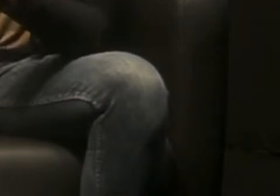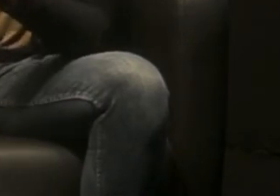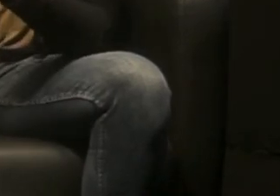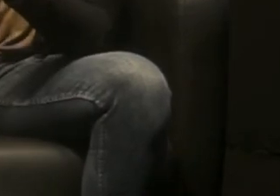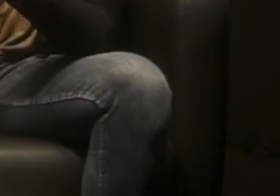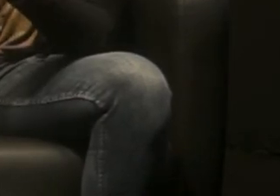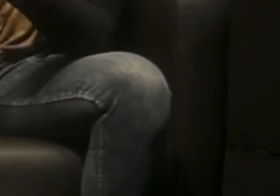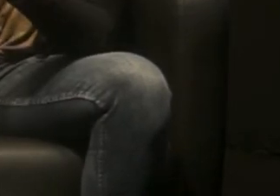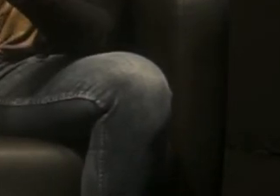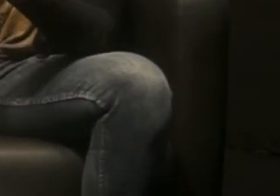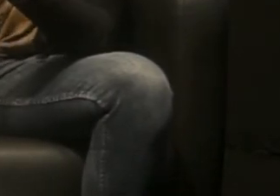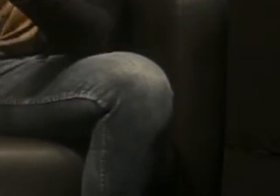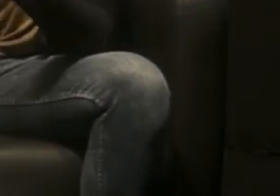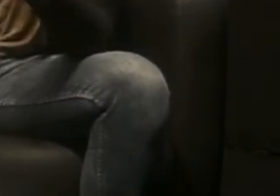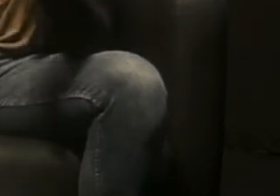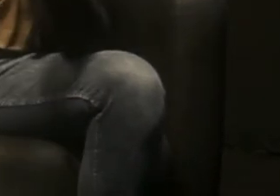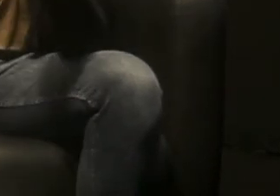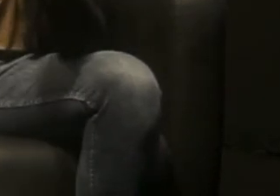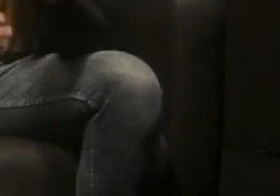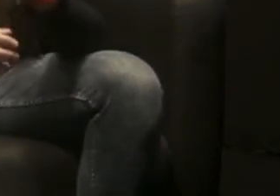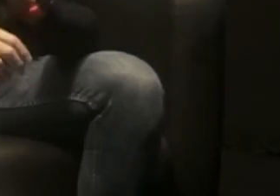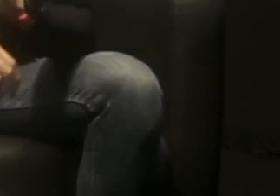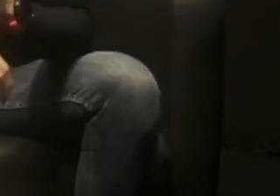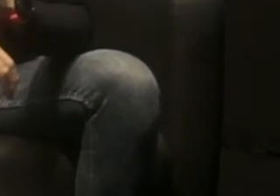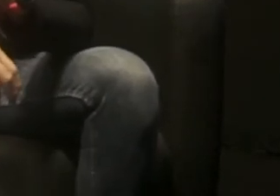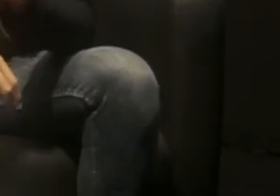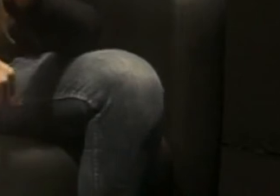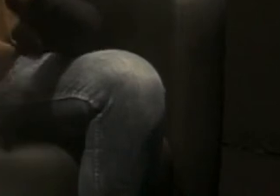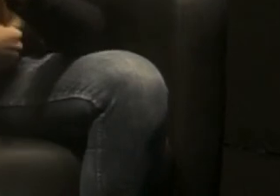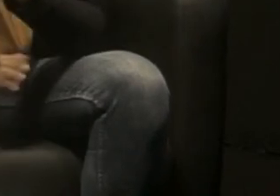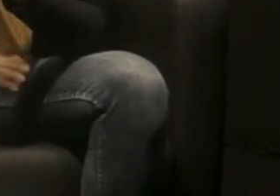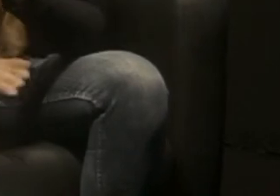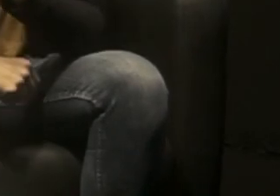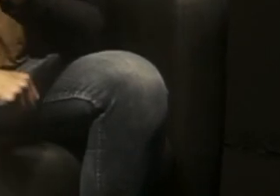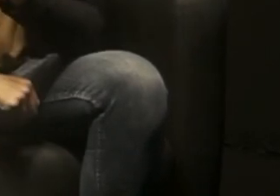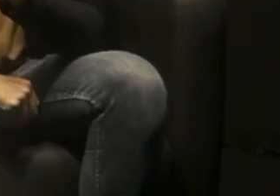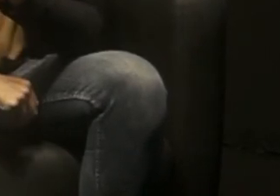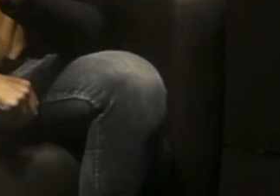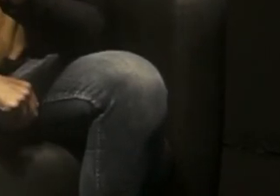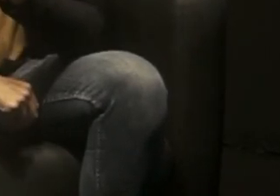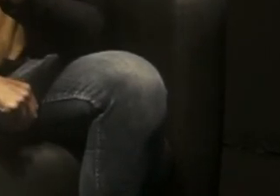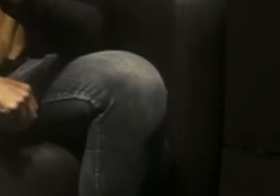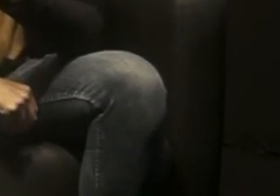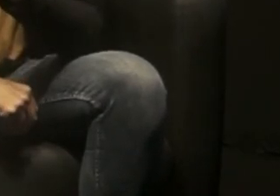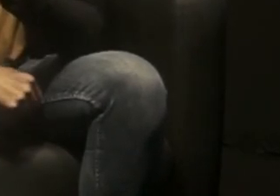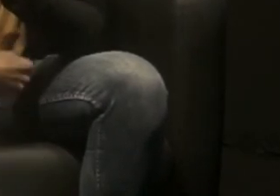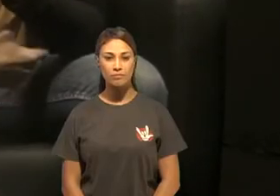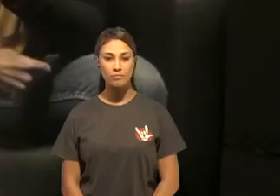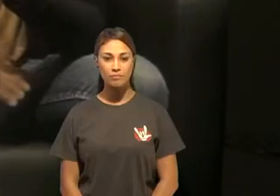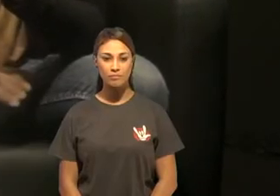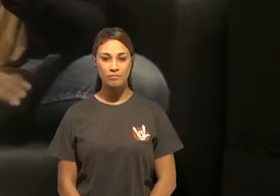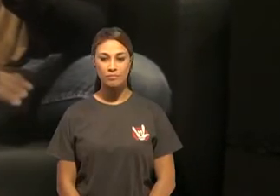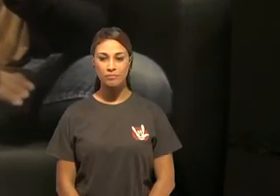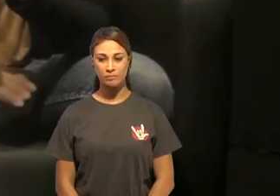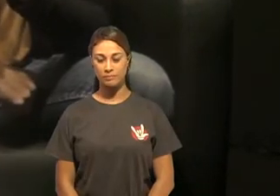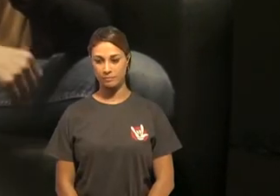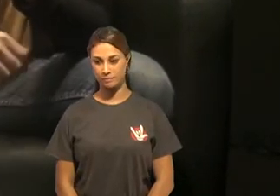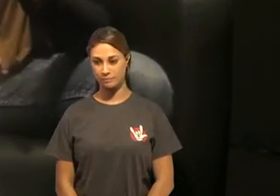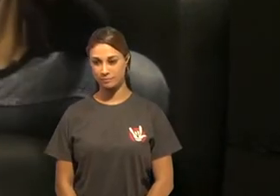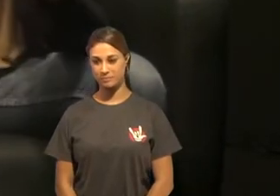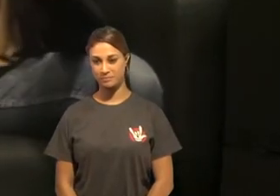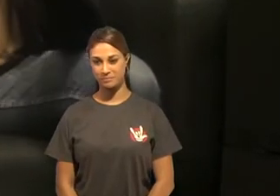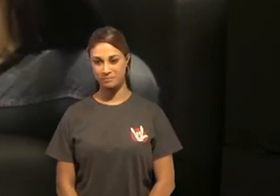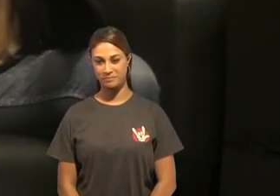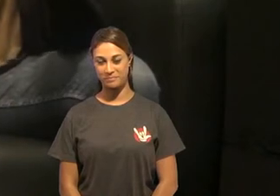usar. O que elas vão usar no sábado à noite. Alguns meninos também, vai. Tipo o Vinícius. É nada, você é louca. Que isso?